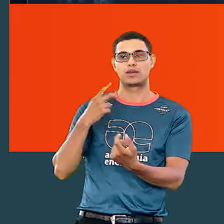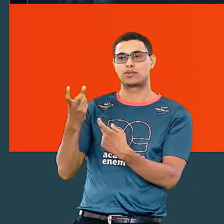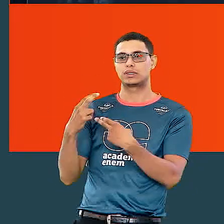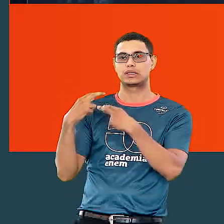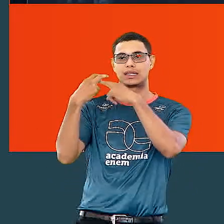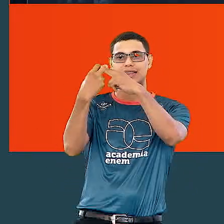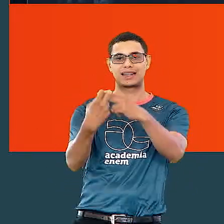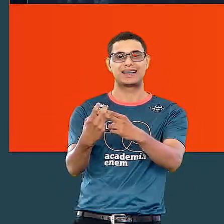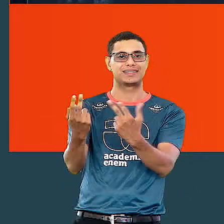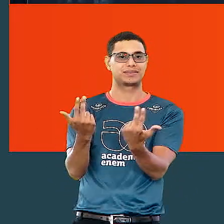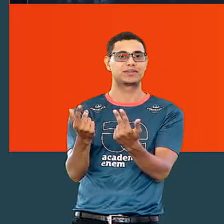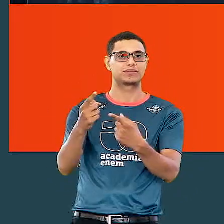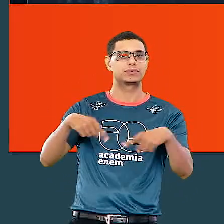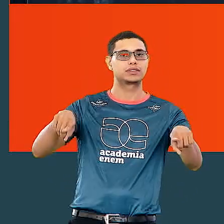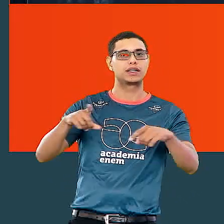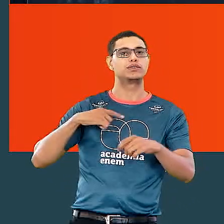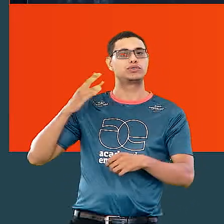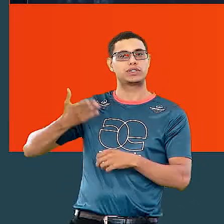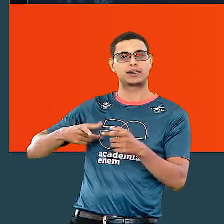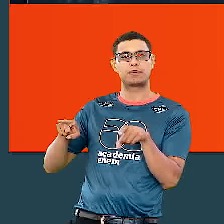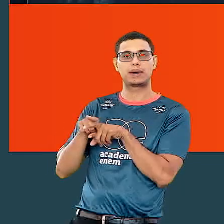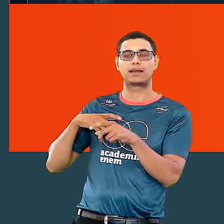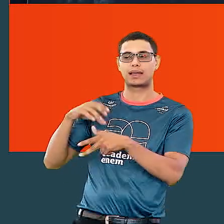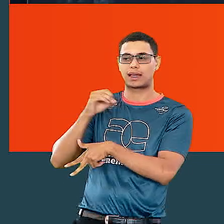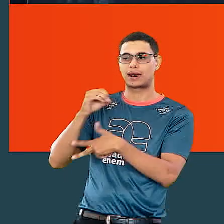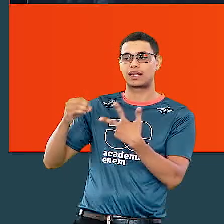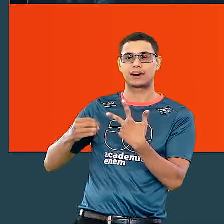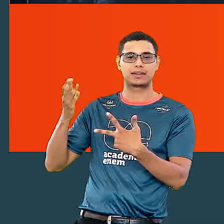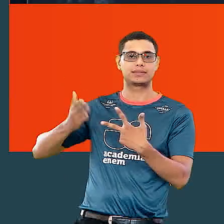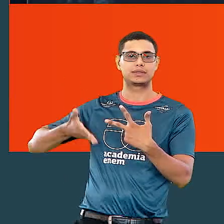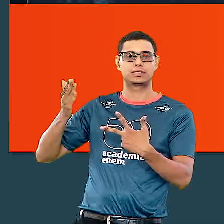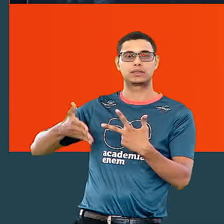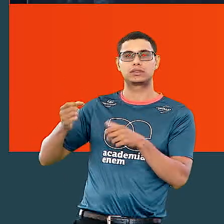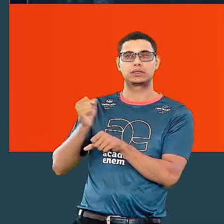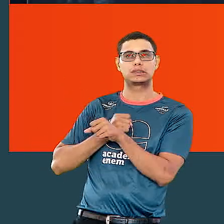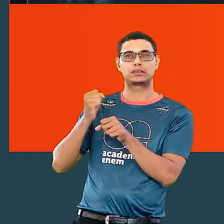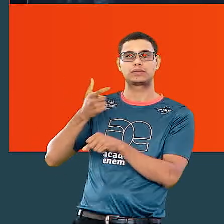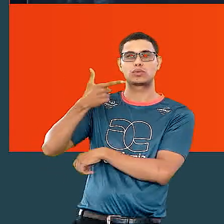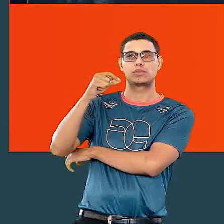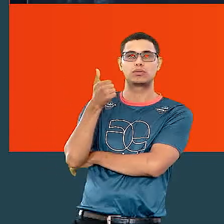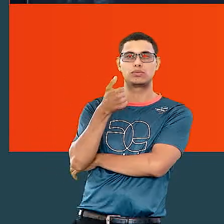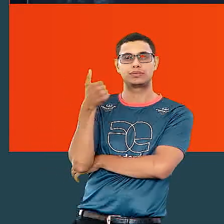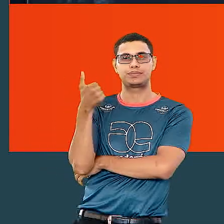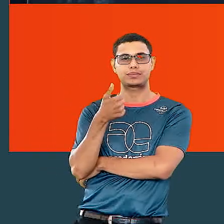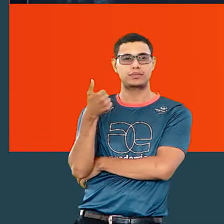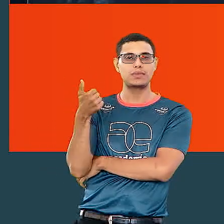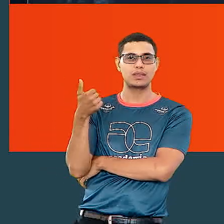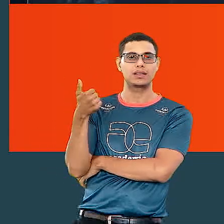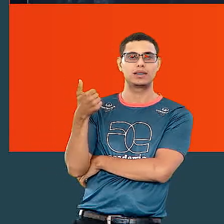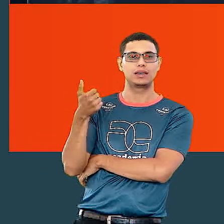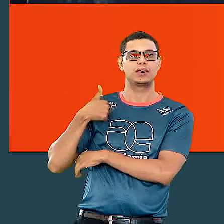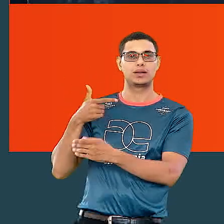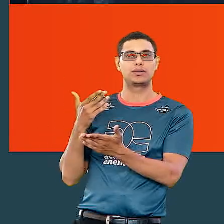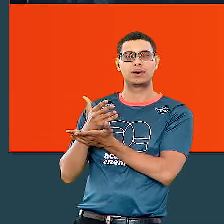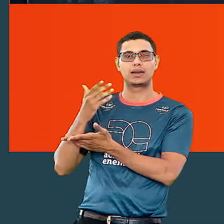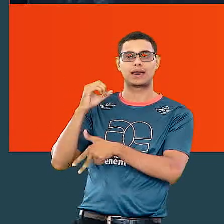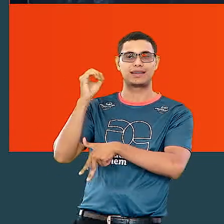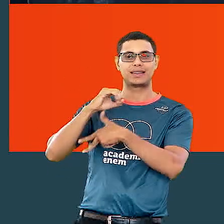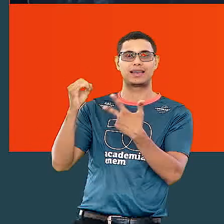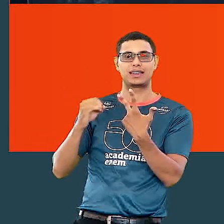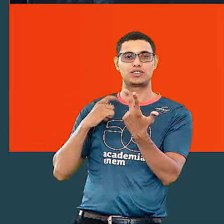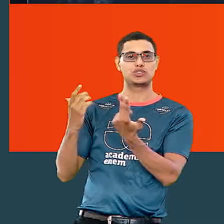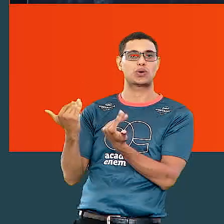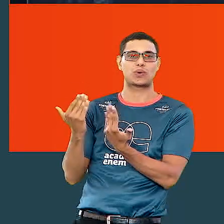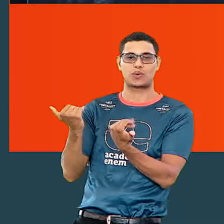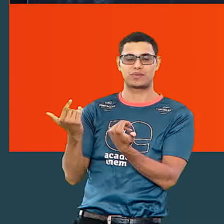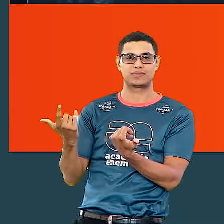condições que vocês, eu fiz Enem também, tá, pessoal? Eu fiz o Enem em 2011, foi o meu Enem de jovem, tá